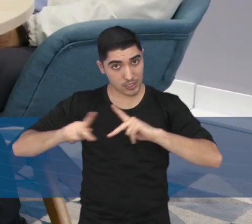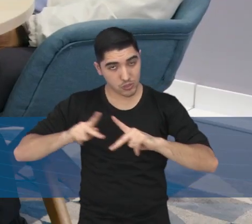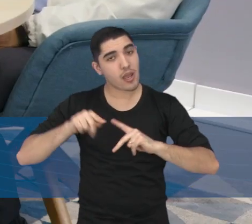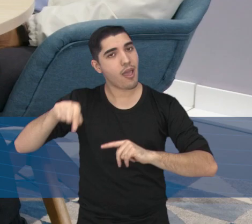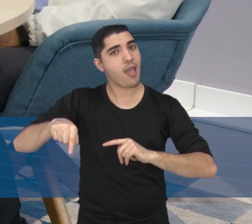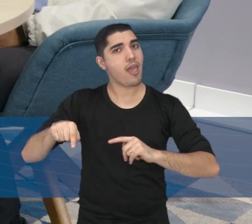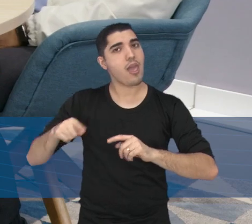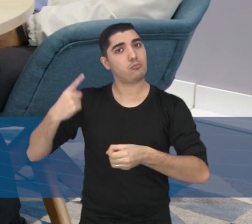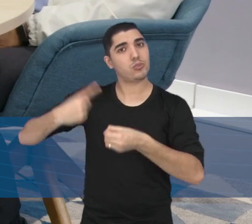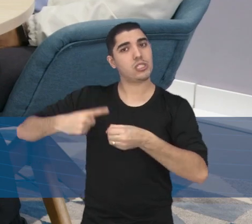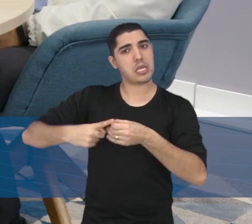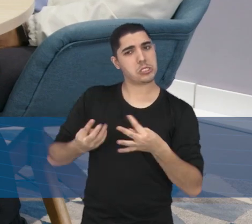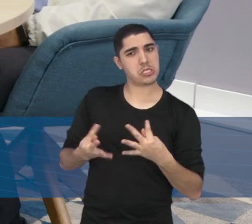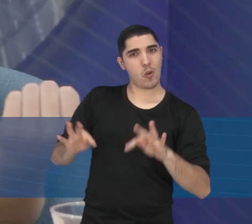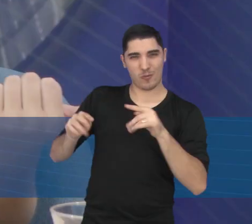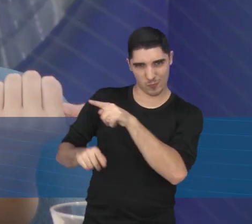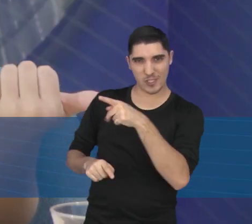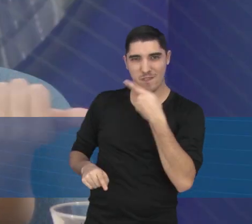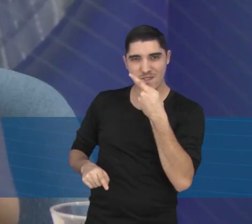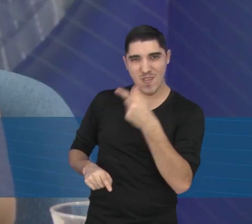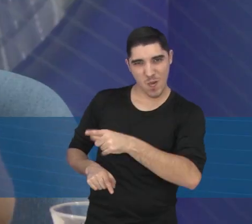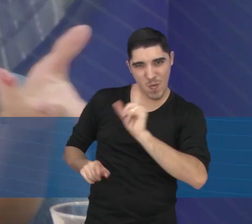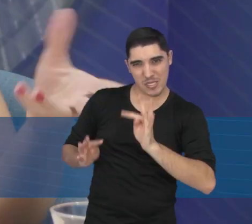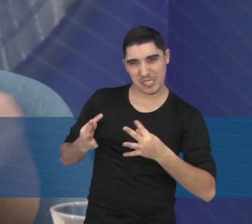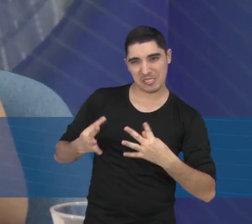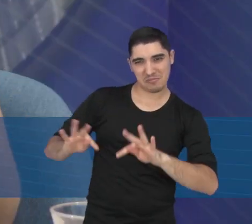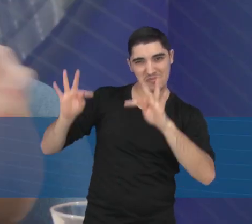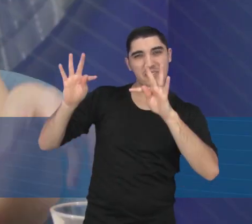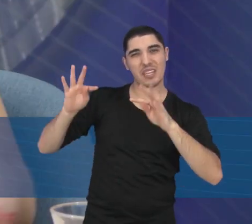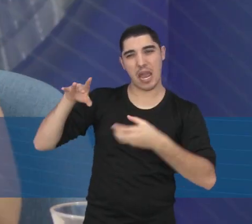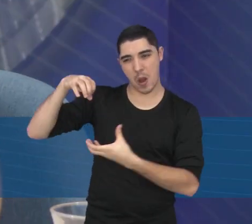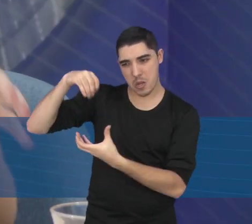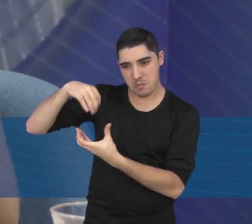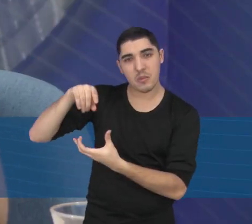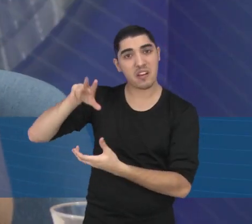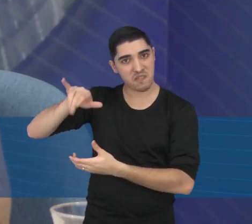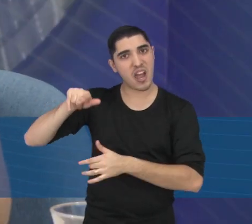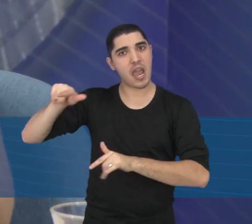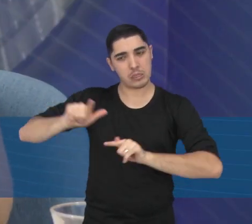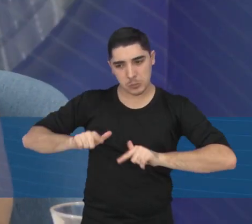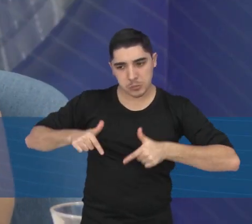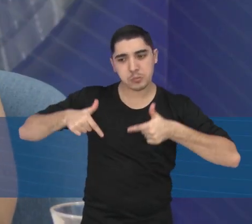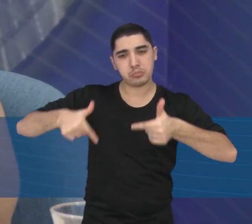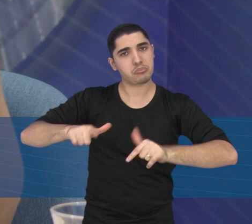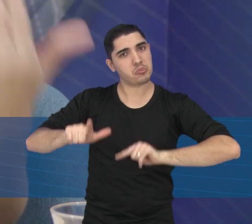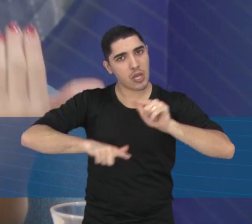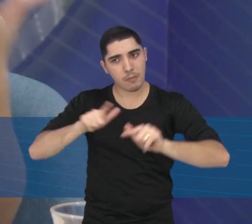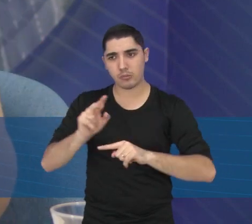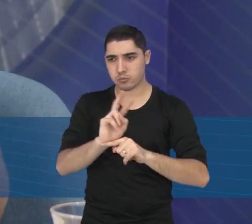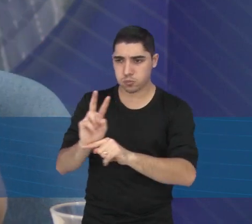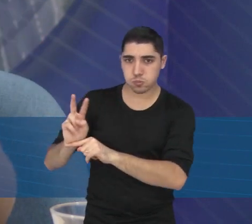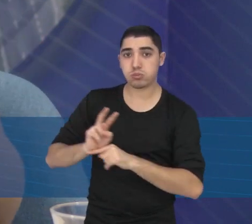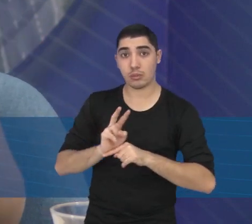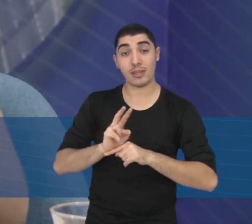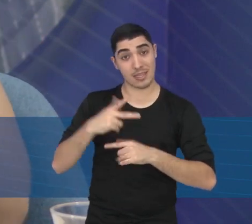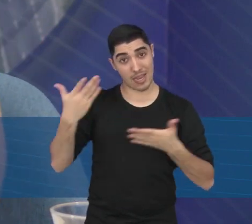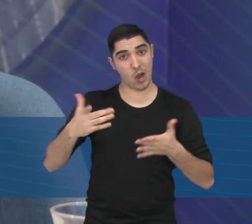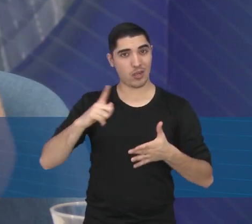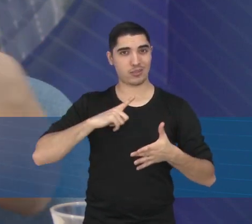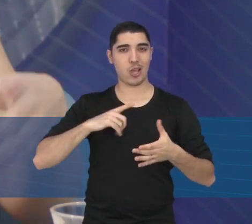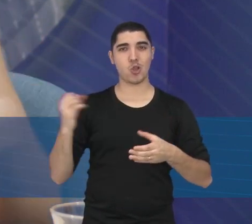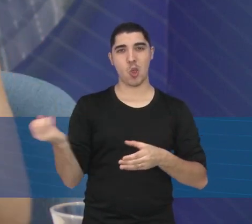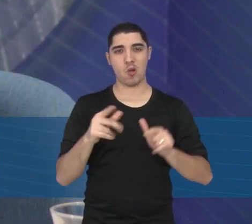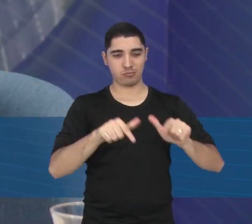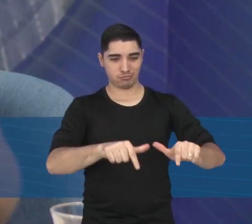altamente tecnológica, você citou a tecnologia nos trabalhos da Urban para fazer todo esse monitoramento, também cidade inteligente, e